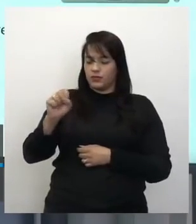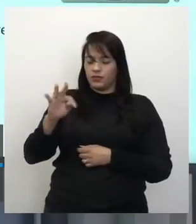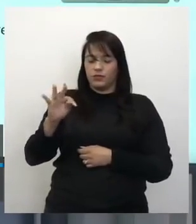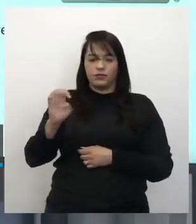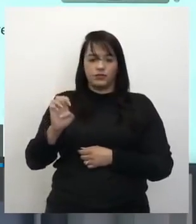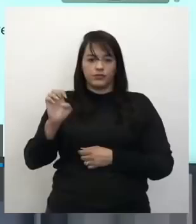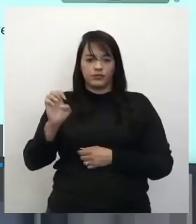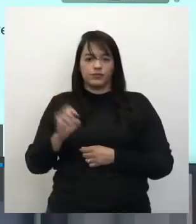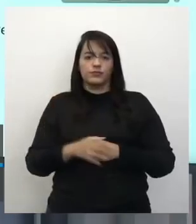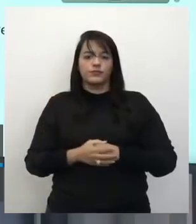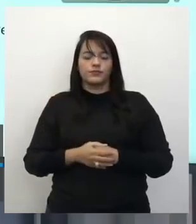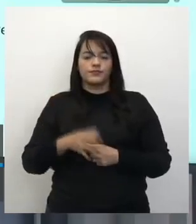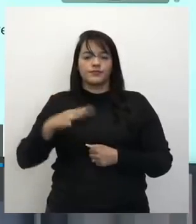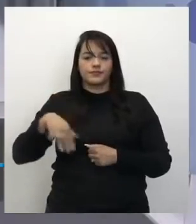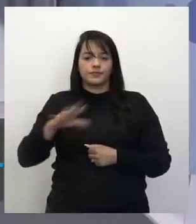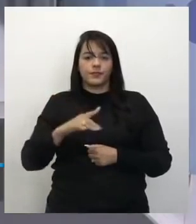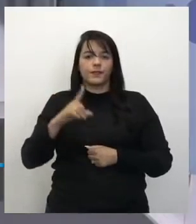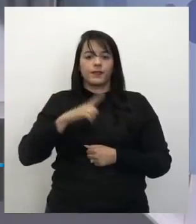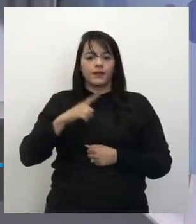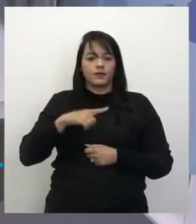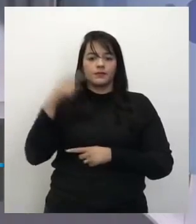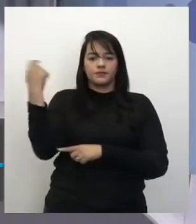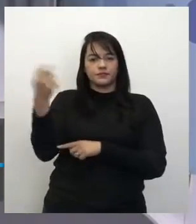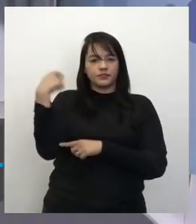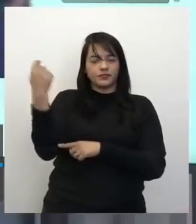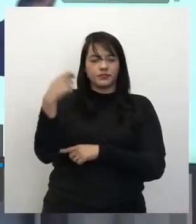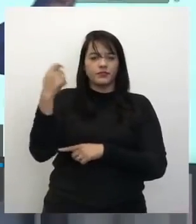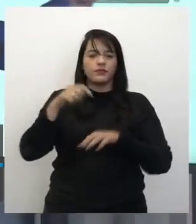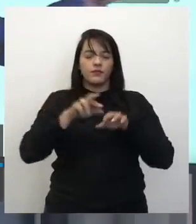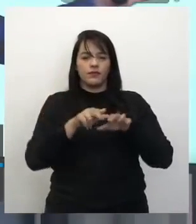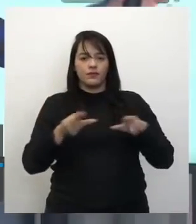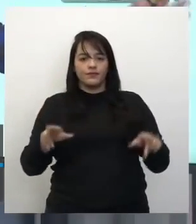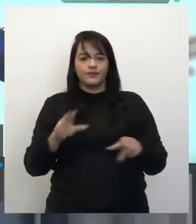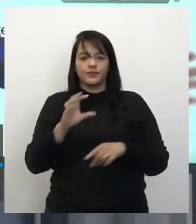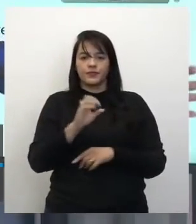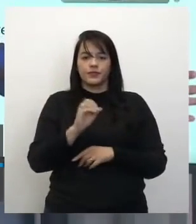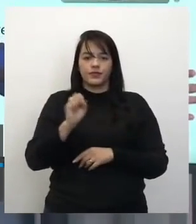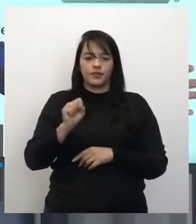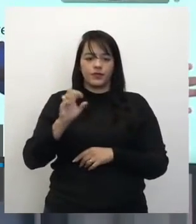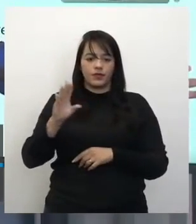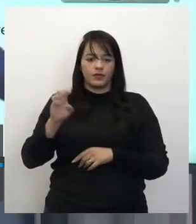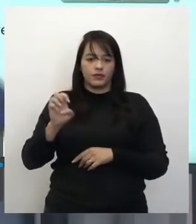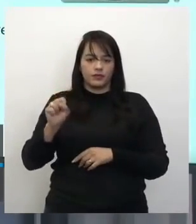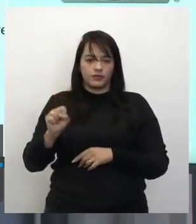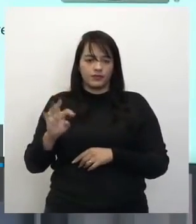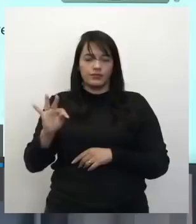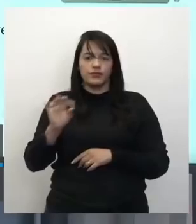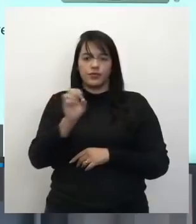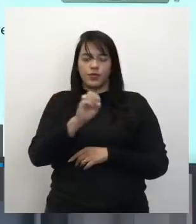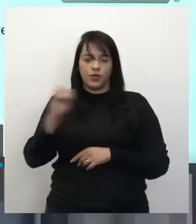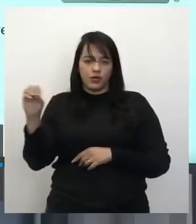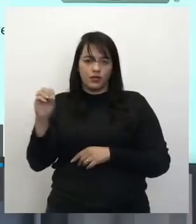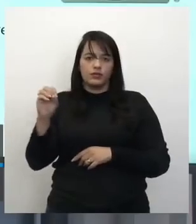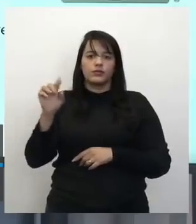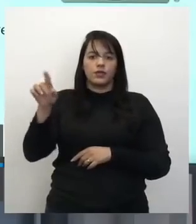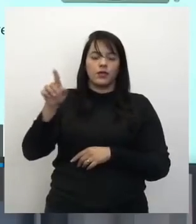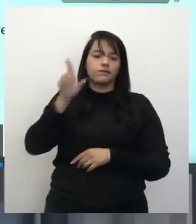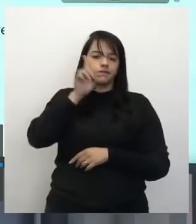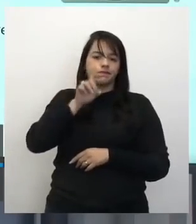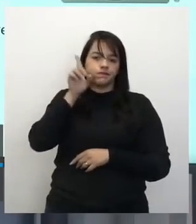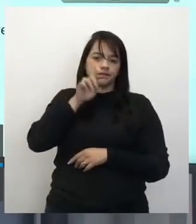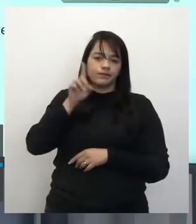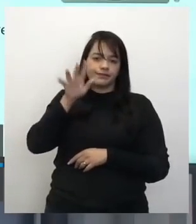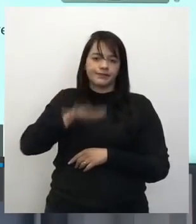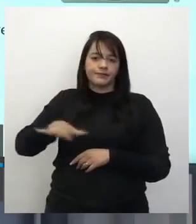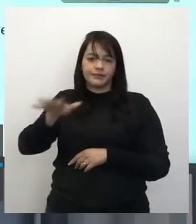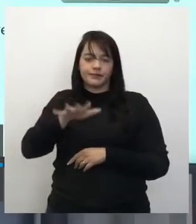lá dos cowboys, né? Então, no oeste dos Estados Unidos, né? Oriente Médio